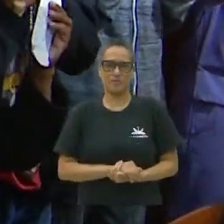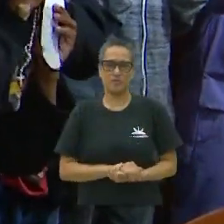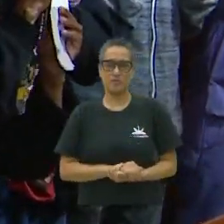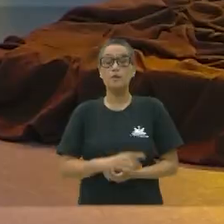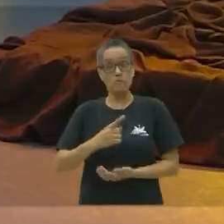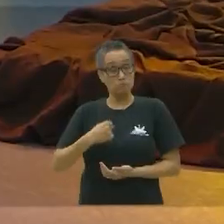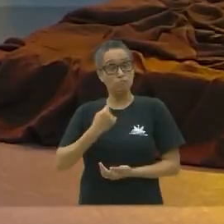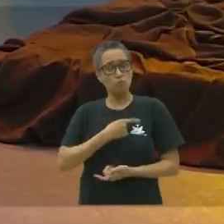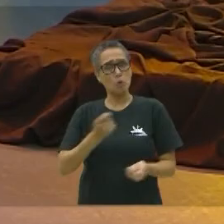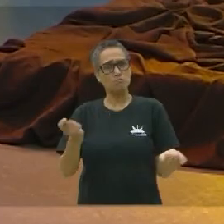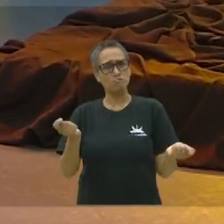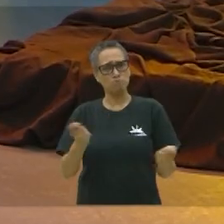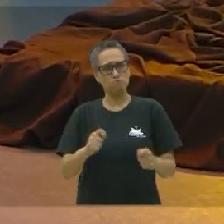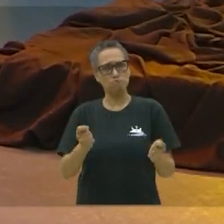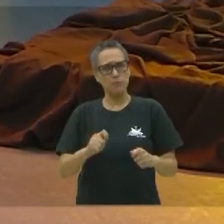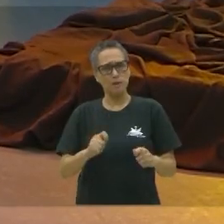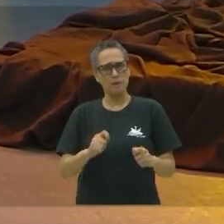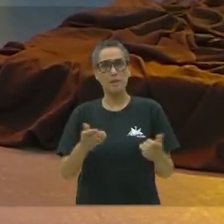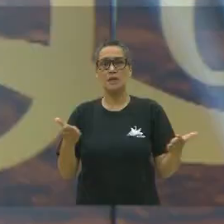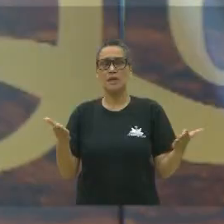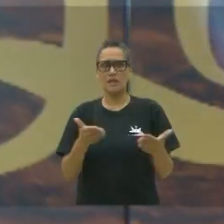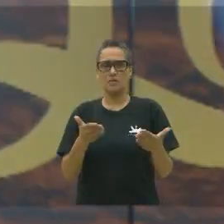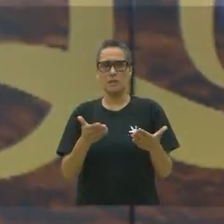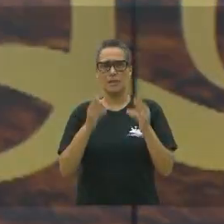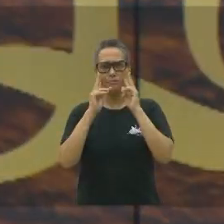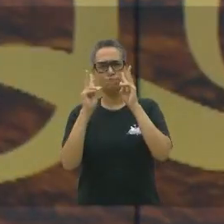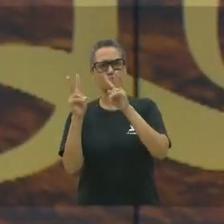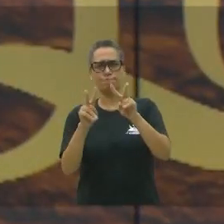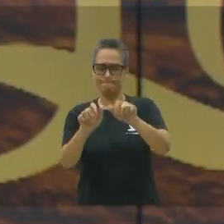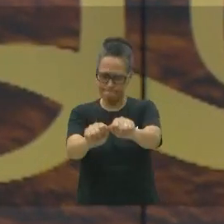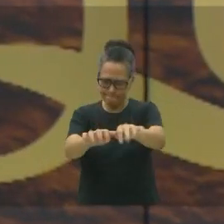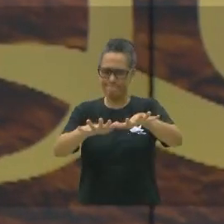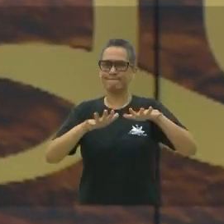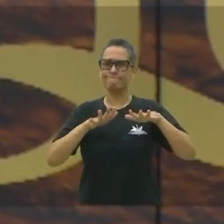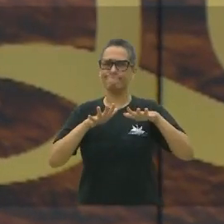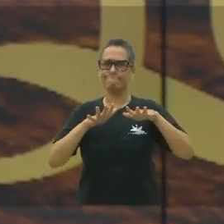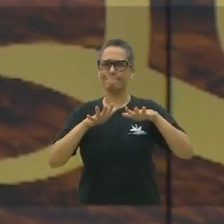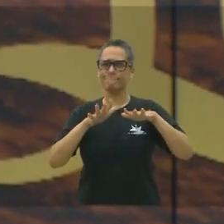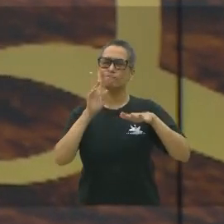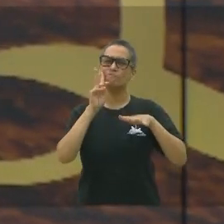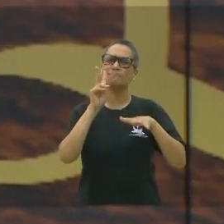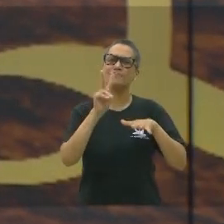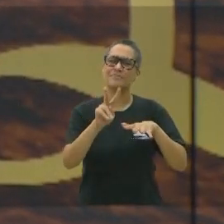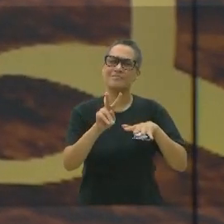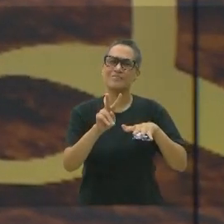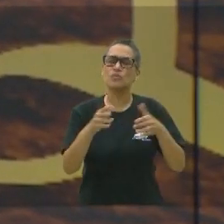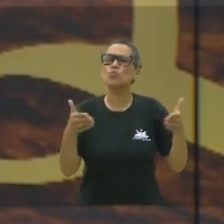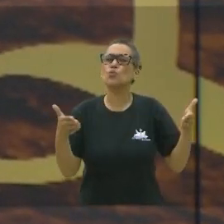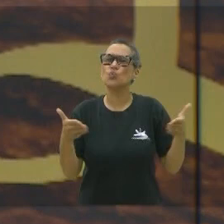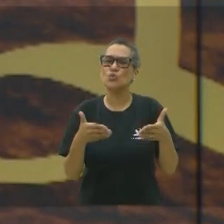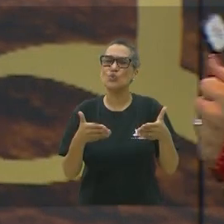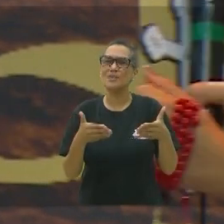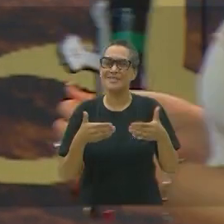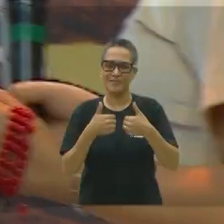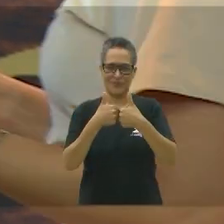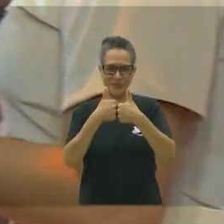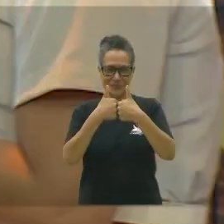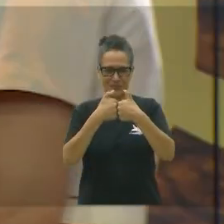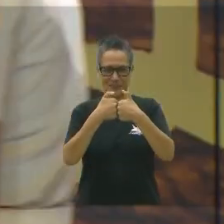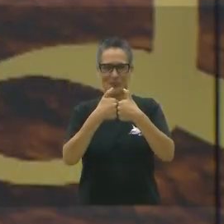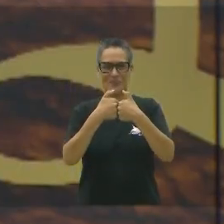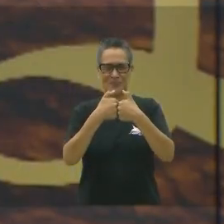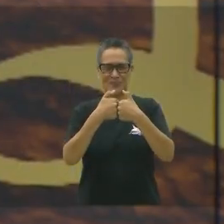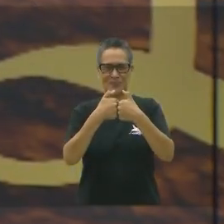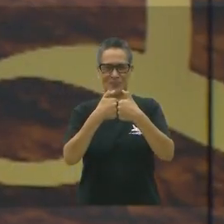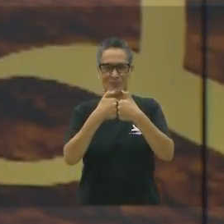Nós podemos nos voltar para o fundo do nosso auditório. Nós vamos receber a arca